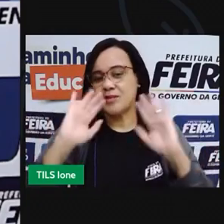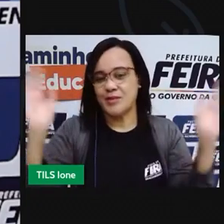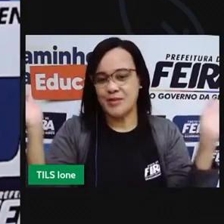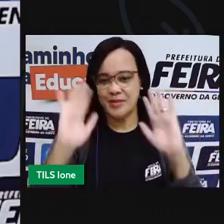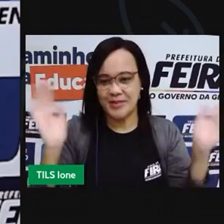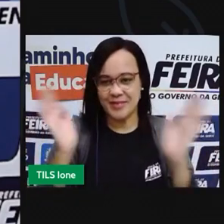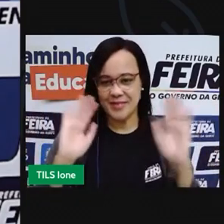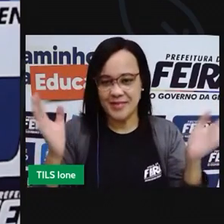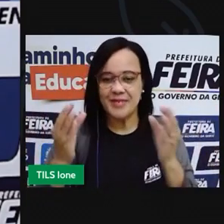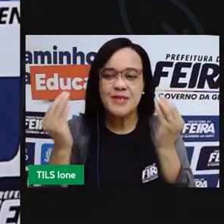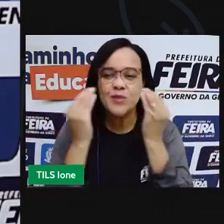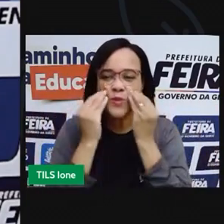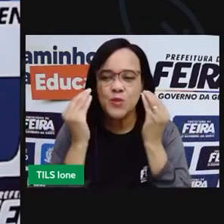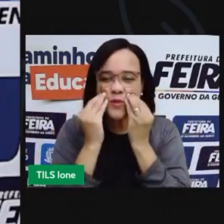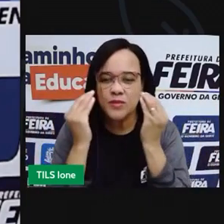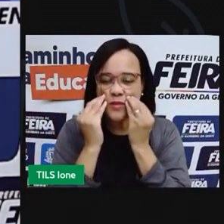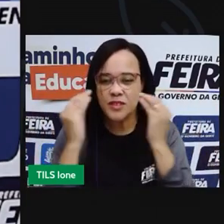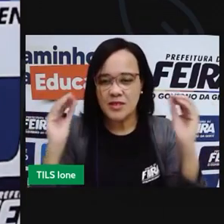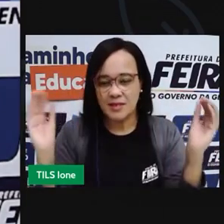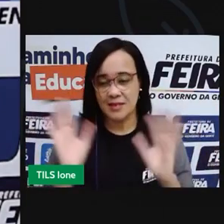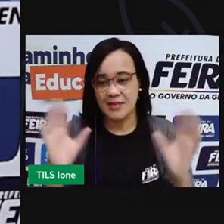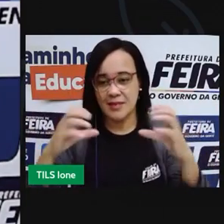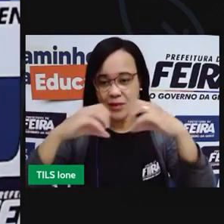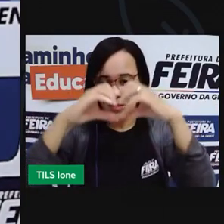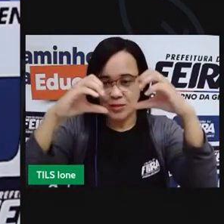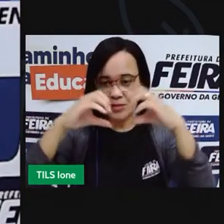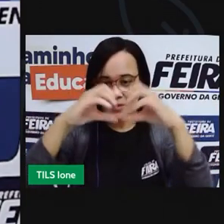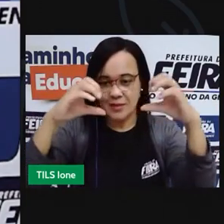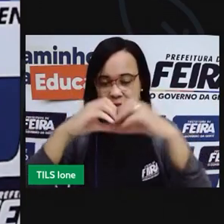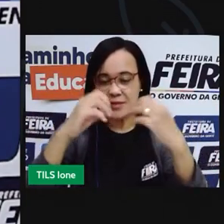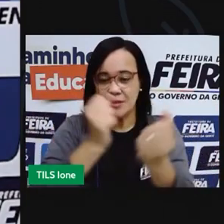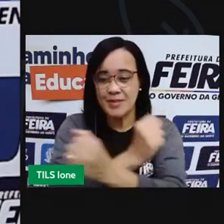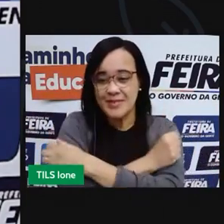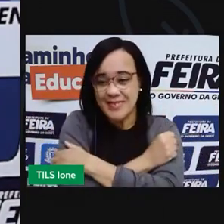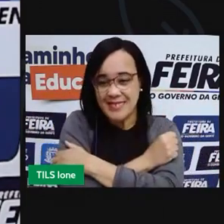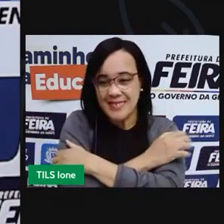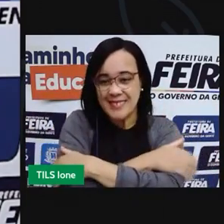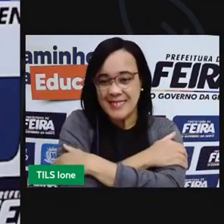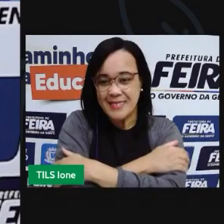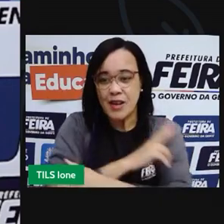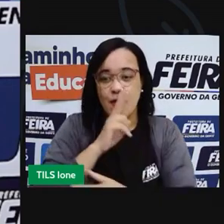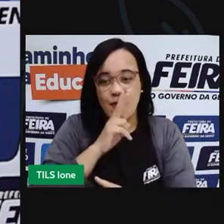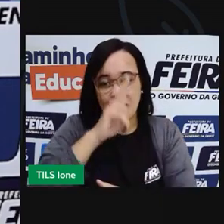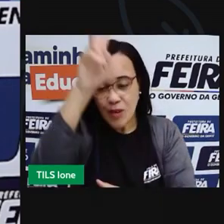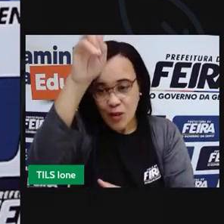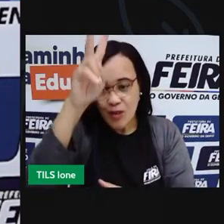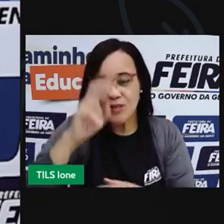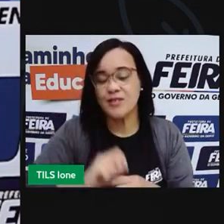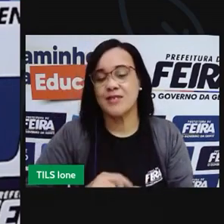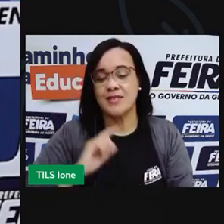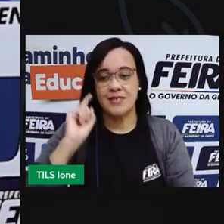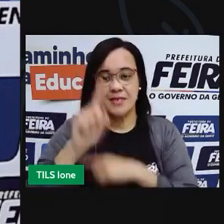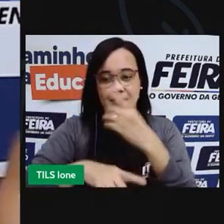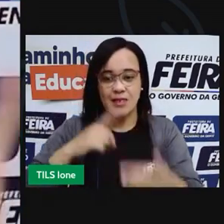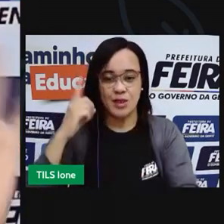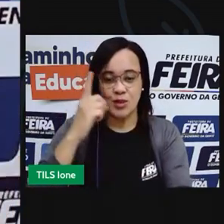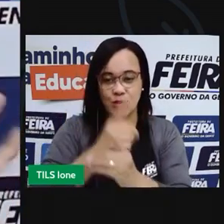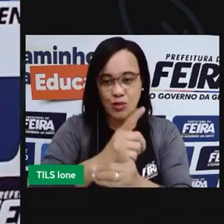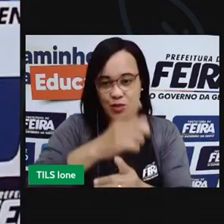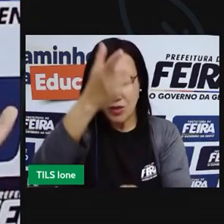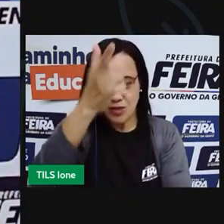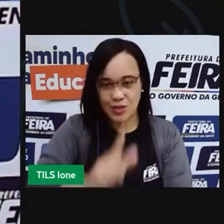beijo grande aí no seu coração. Aquele abraço, ó, bem apertado. Nos vemos no próximo encontro.